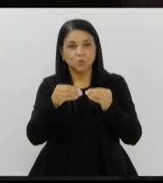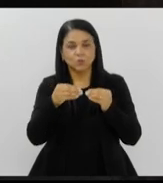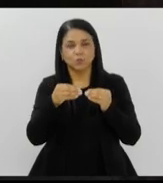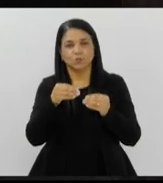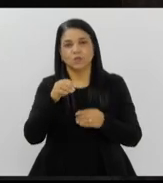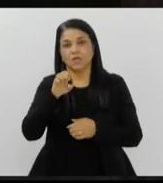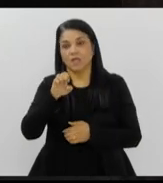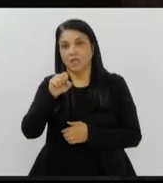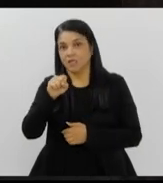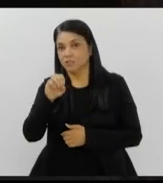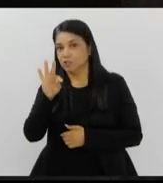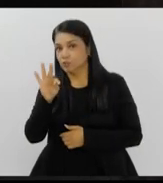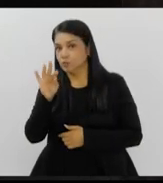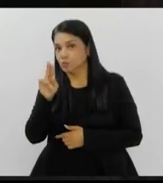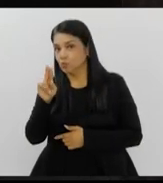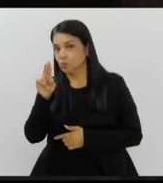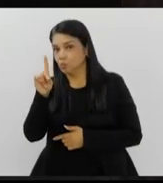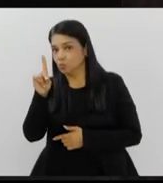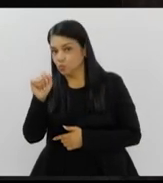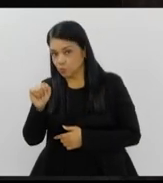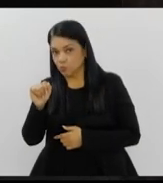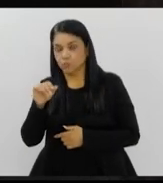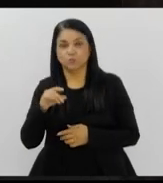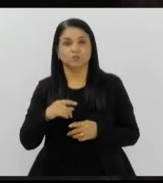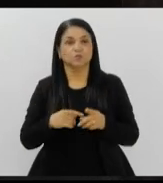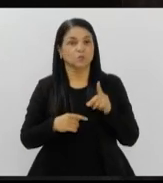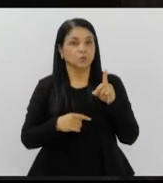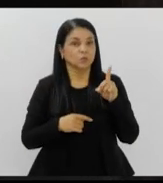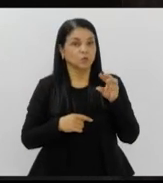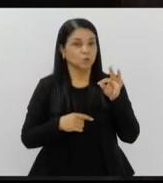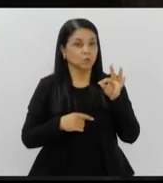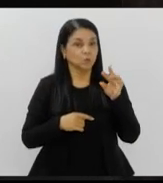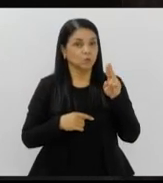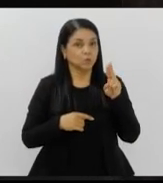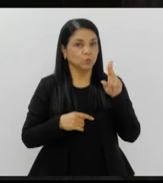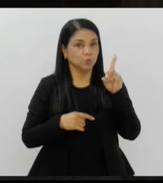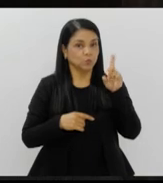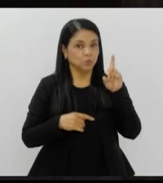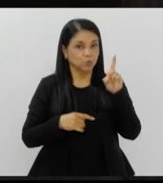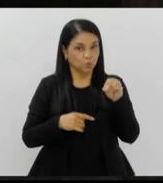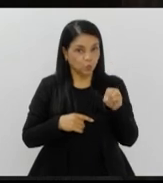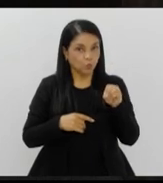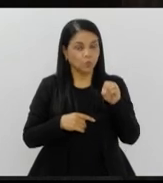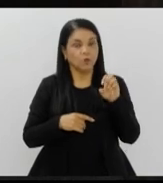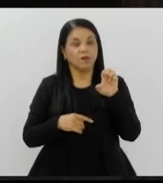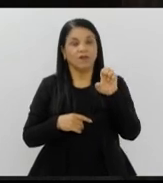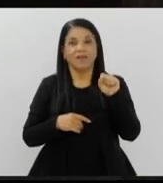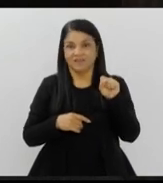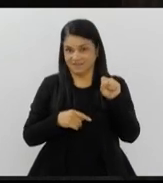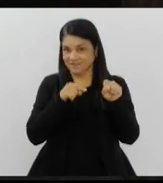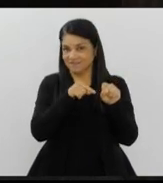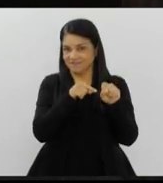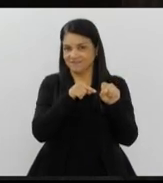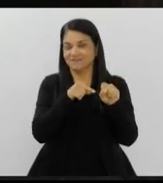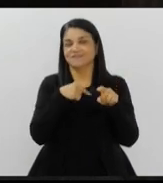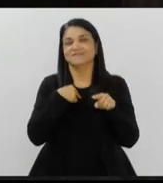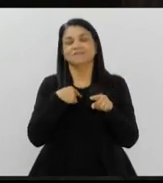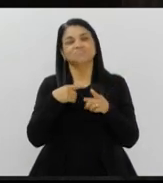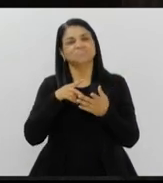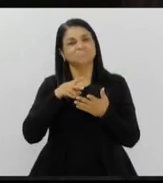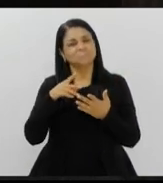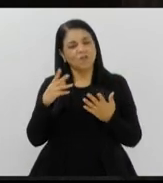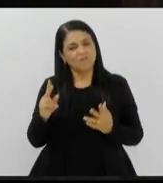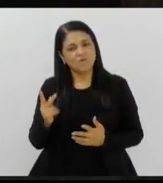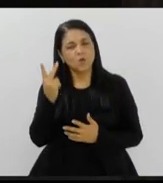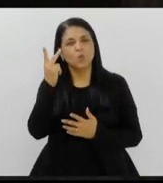és. Então, eu realmente dou um valor muito grande, tia Ju, a essa sua tarefa, como a Ana falou,